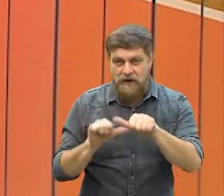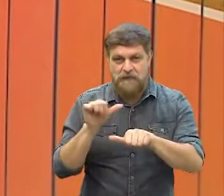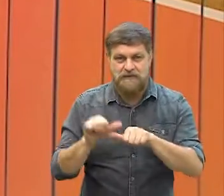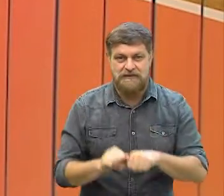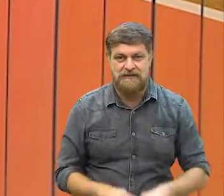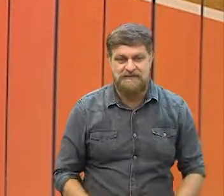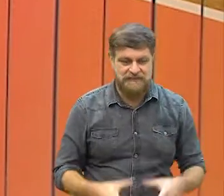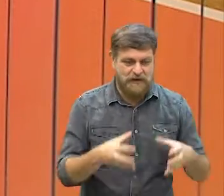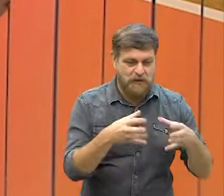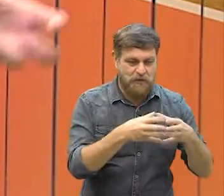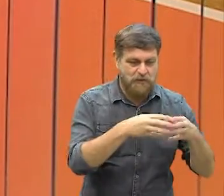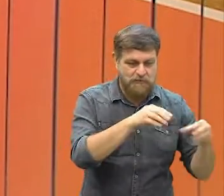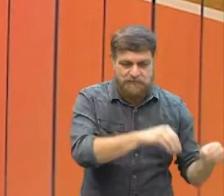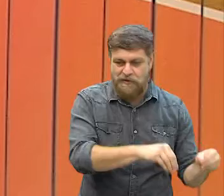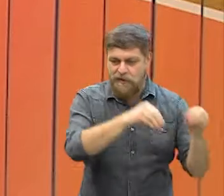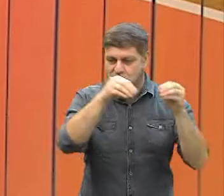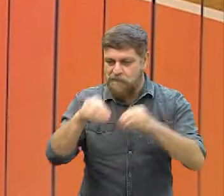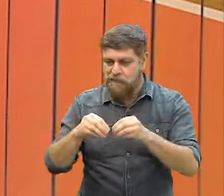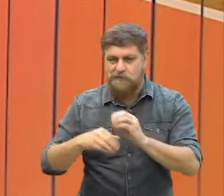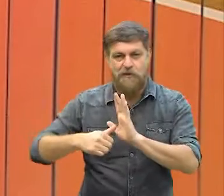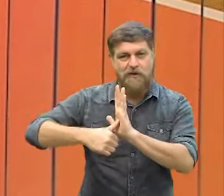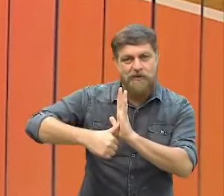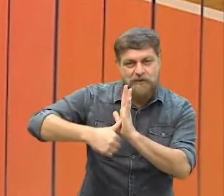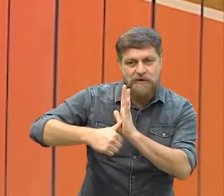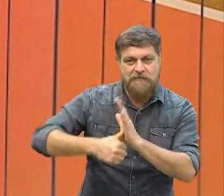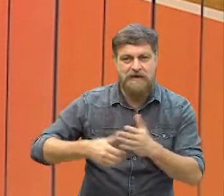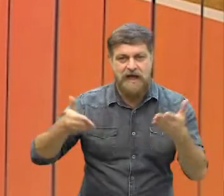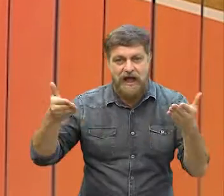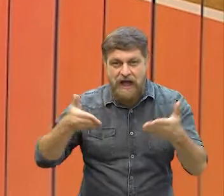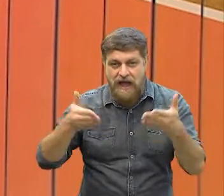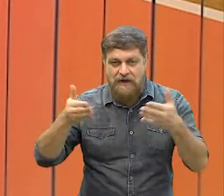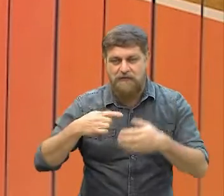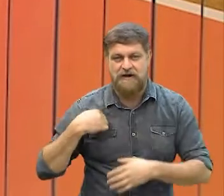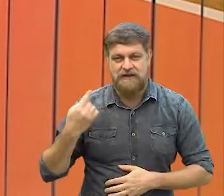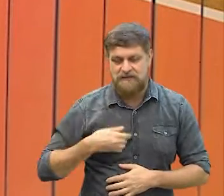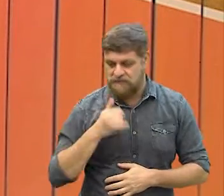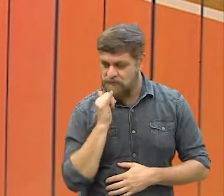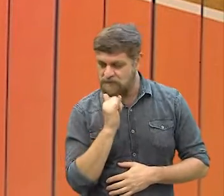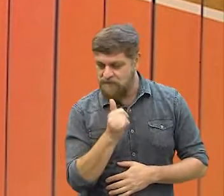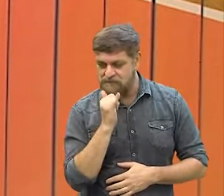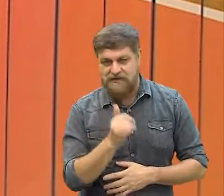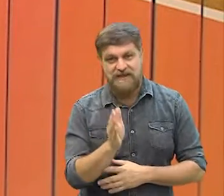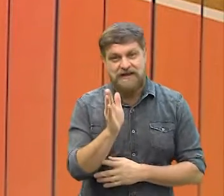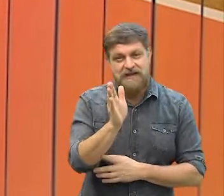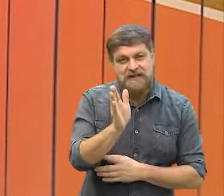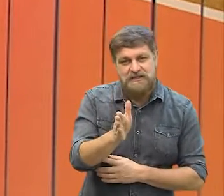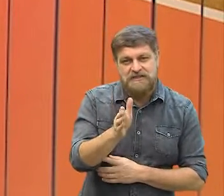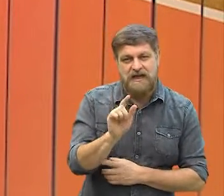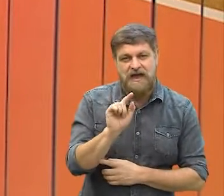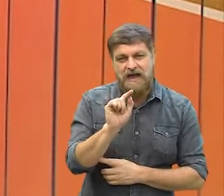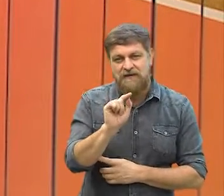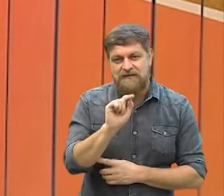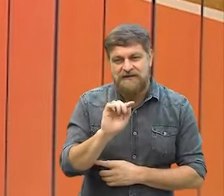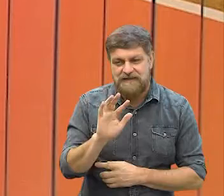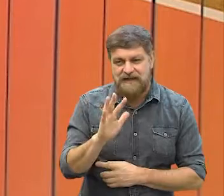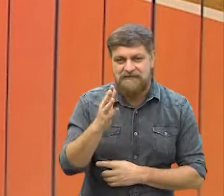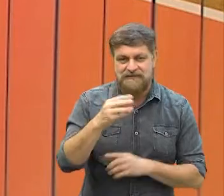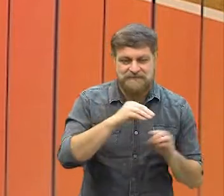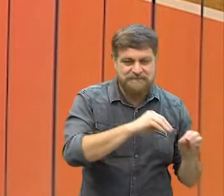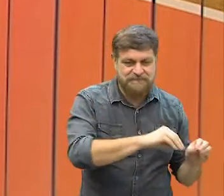de seleção, de clube, de título e, novamente, mudança que nós vamos falar já, então, já que ela está